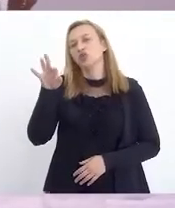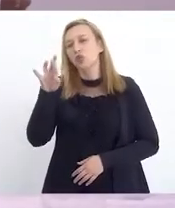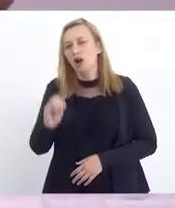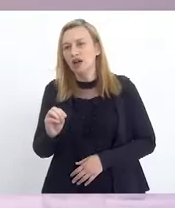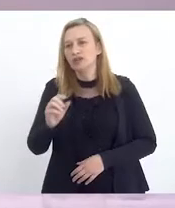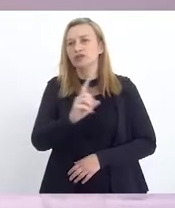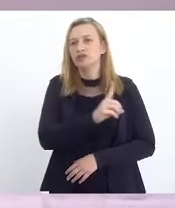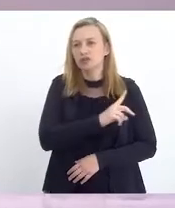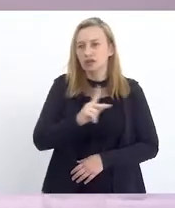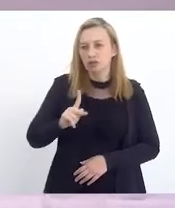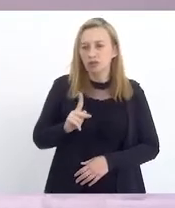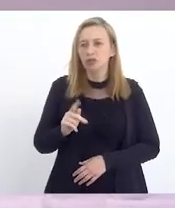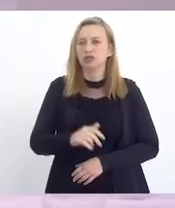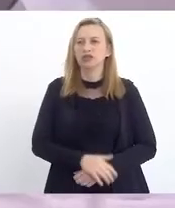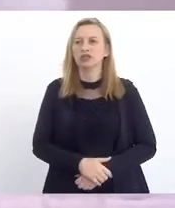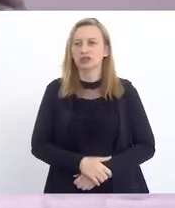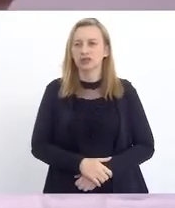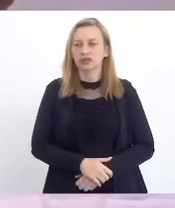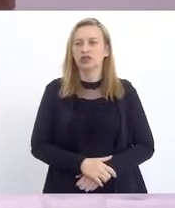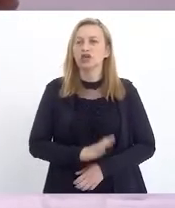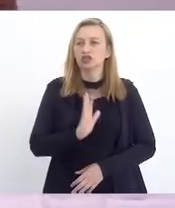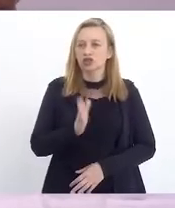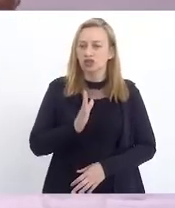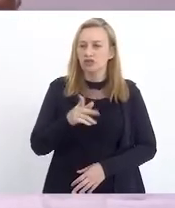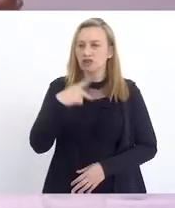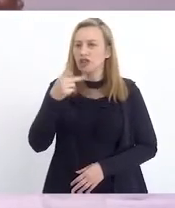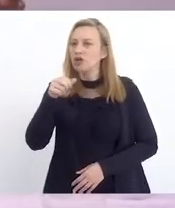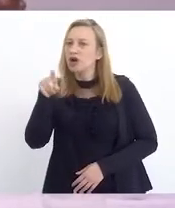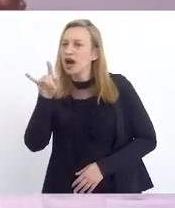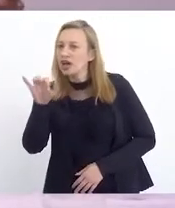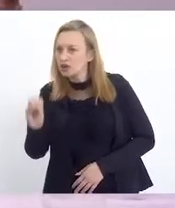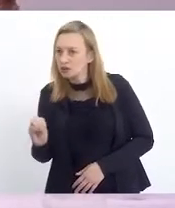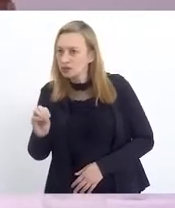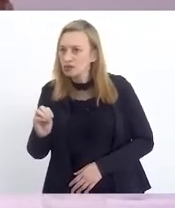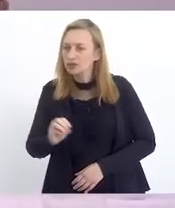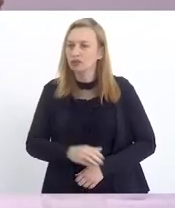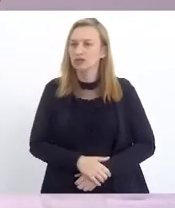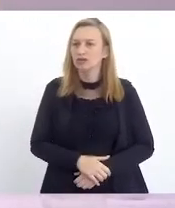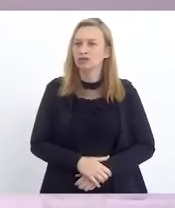Pública. O Caio, já citei?